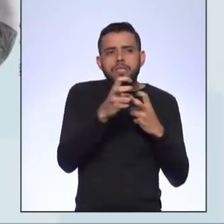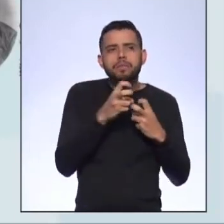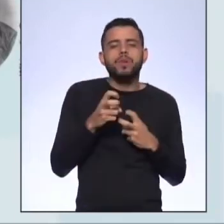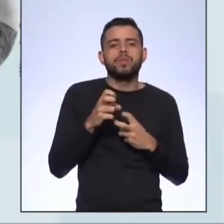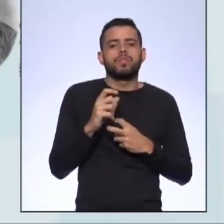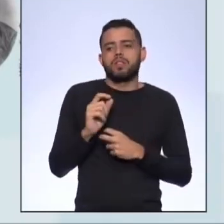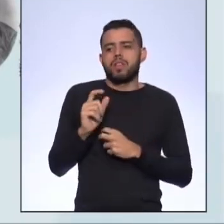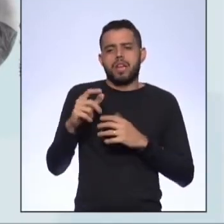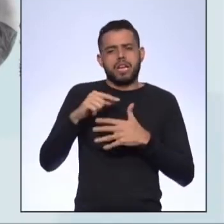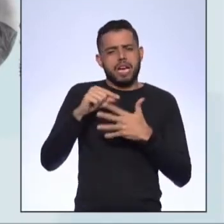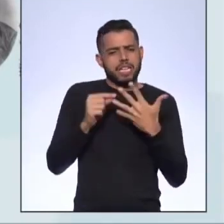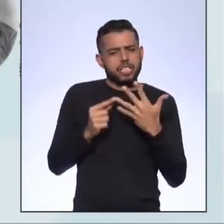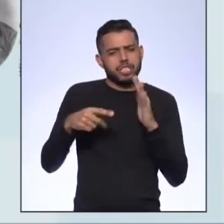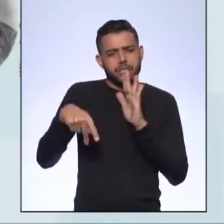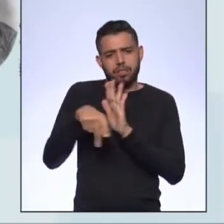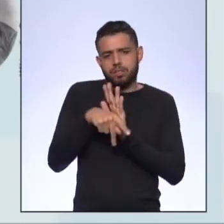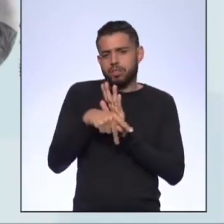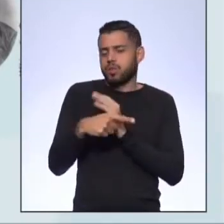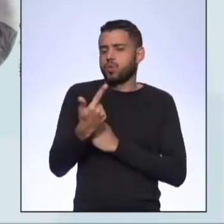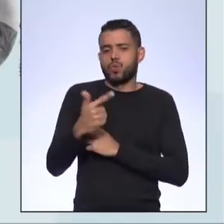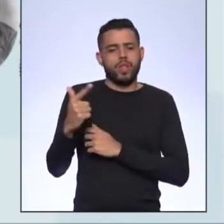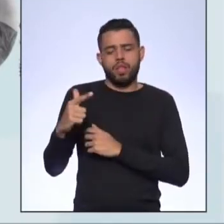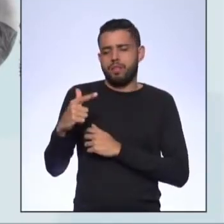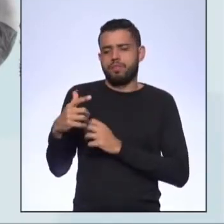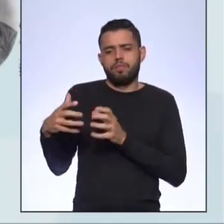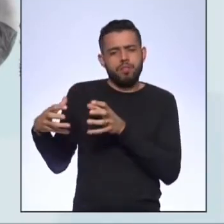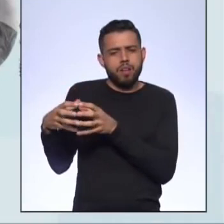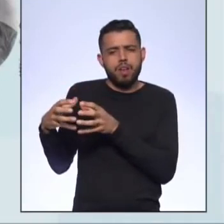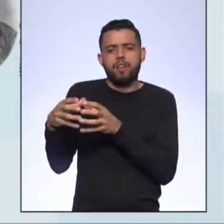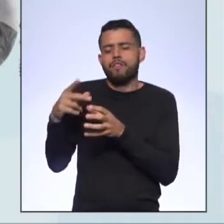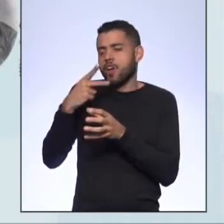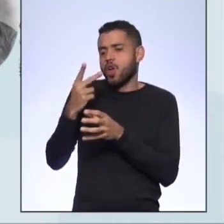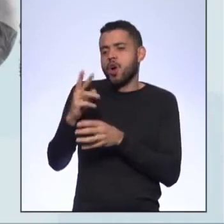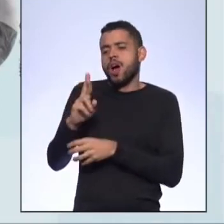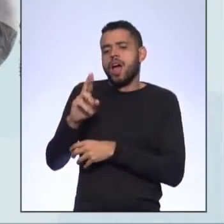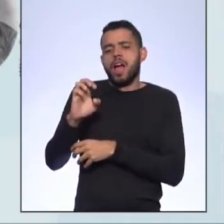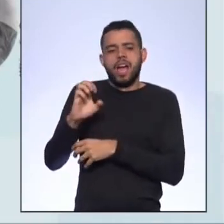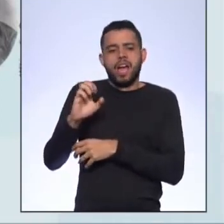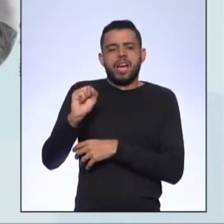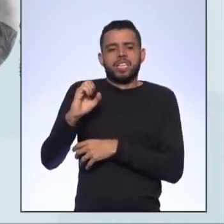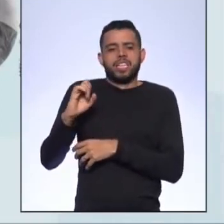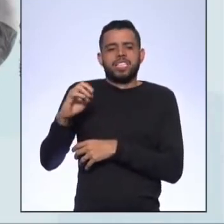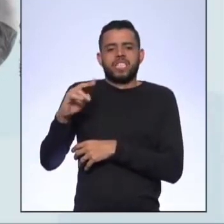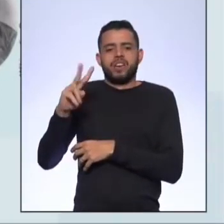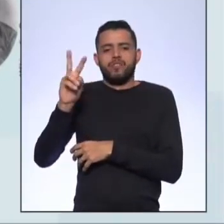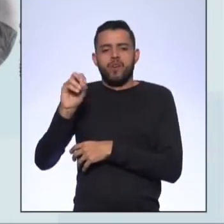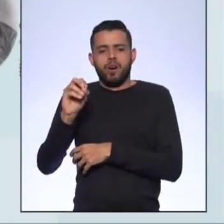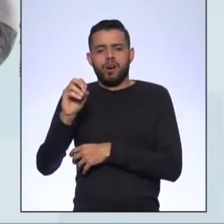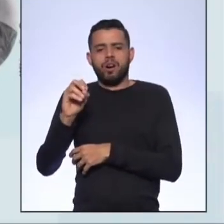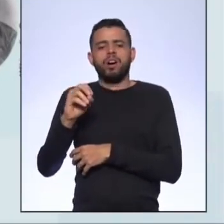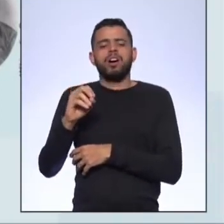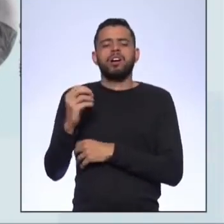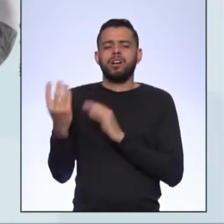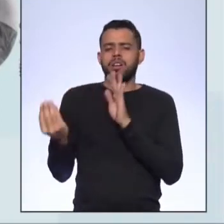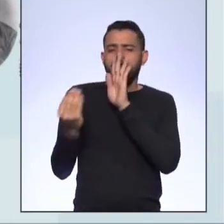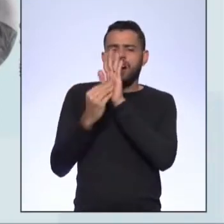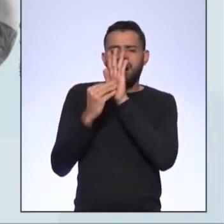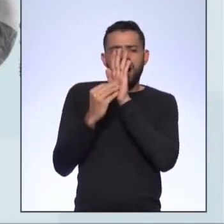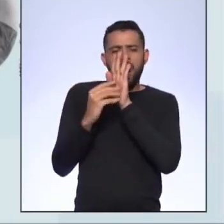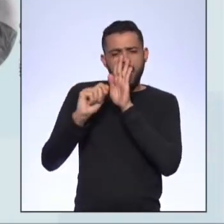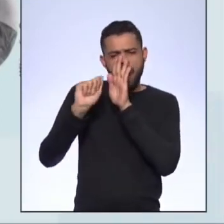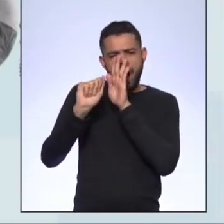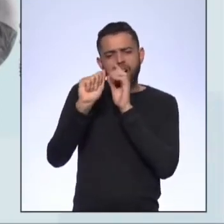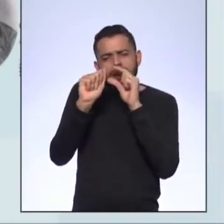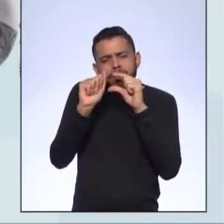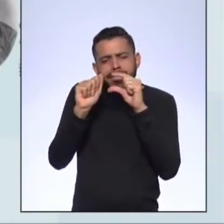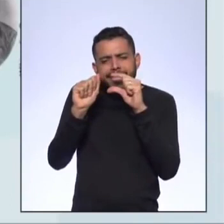característica que não foi manifestada aí nessa geração, ele chamou de recessivo e colocou a letra, o A minúsculo aí, o azinho,